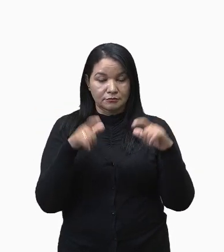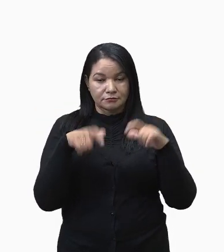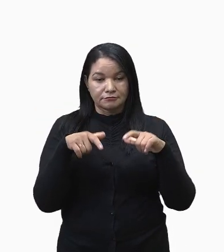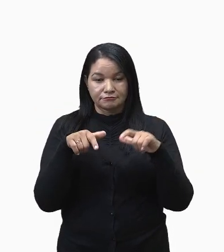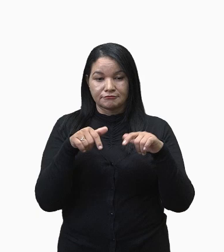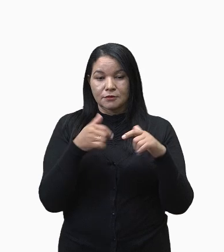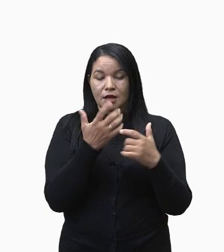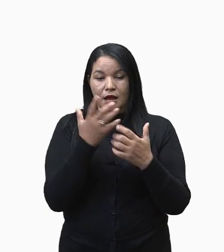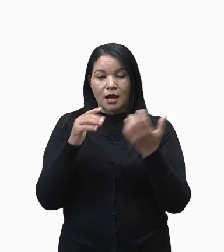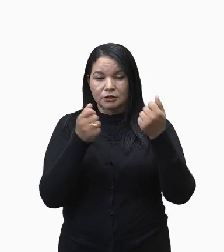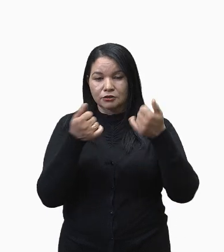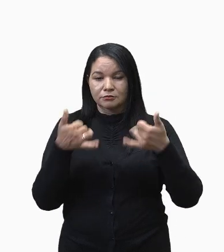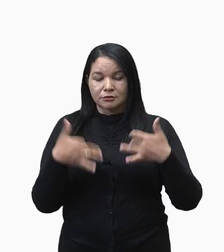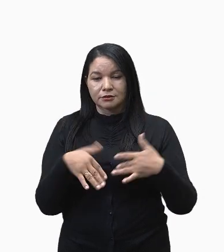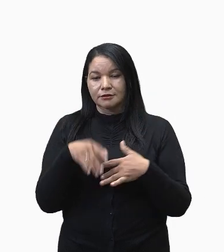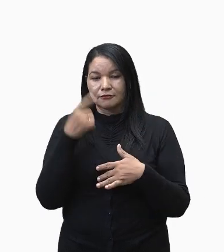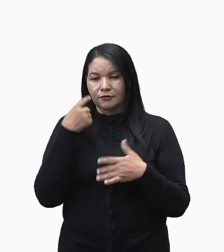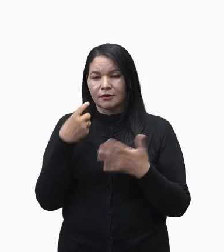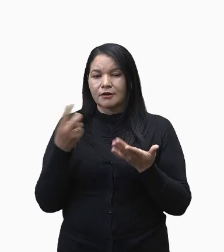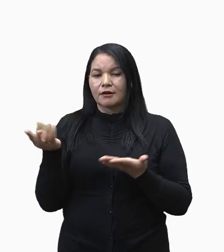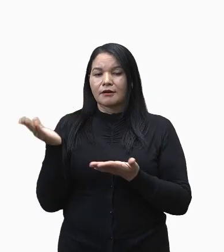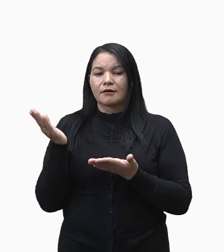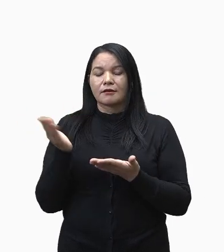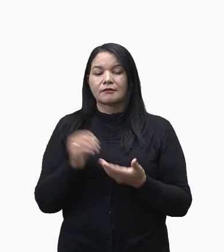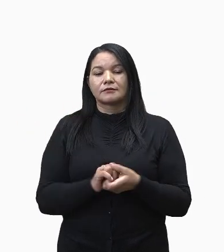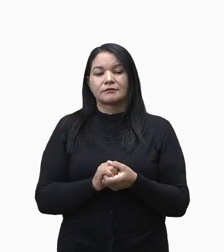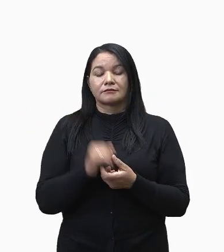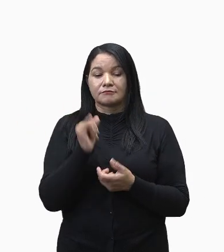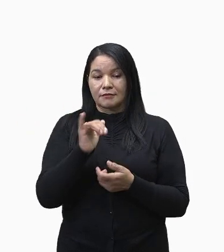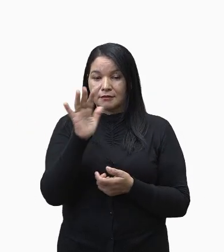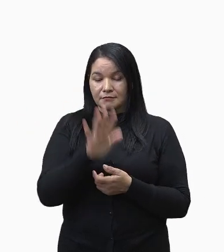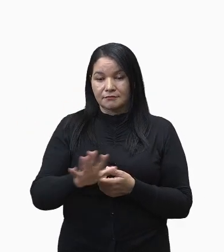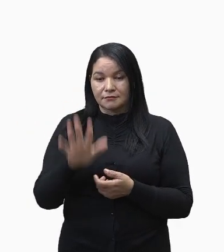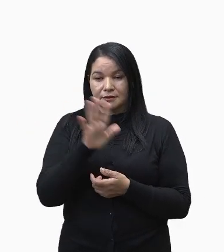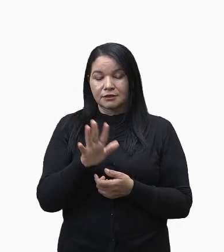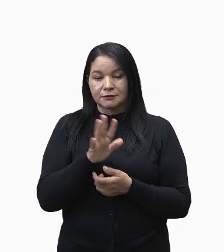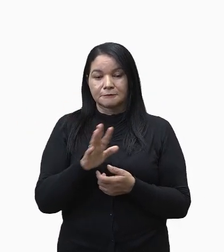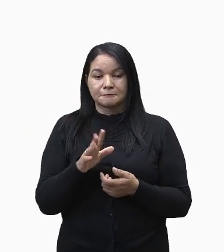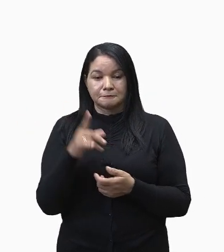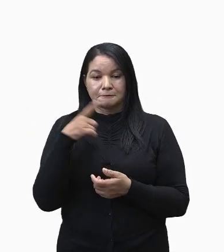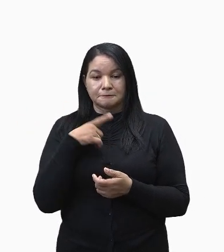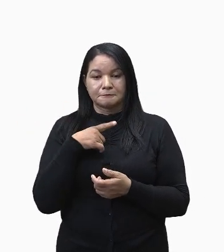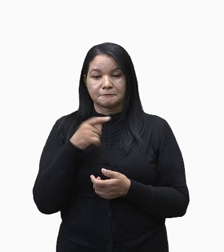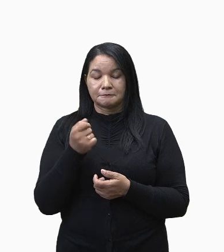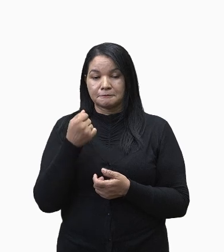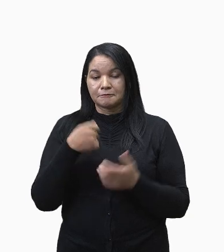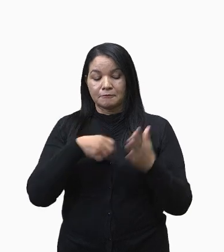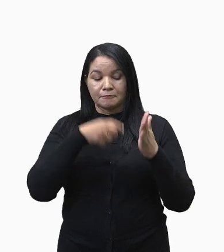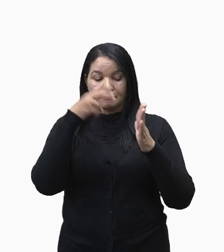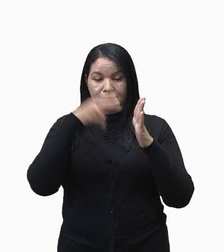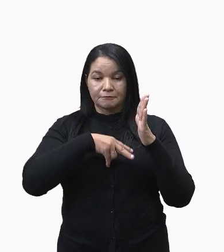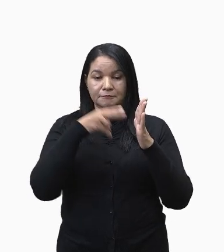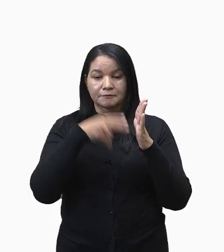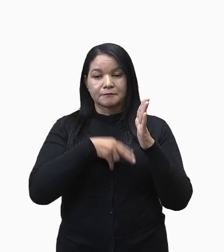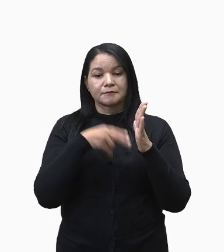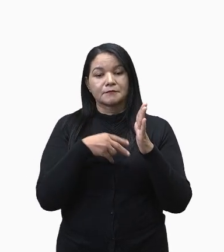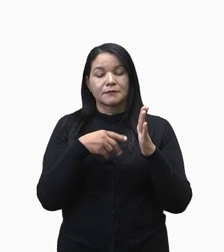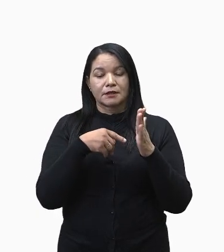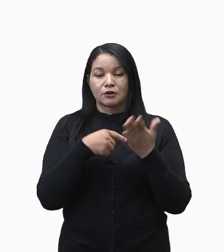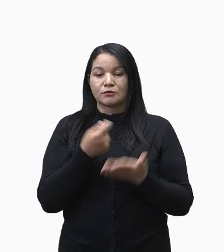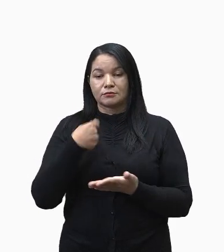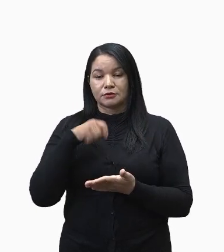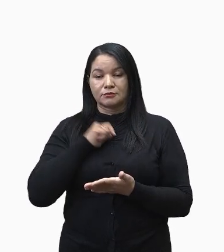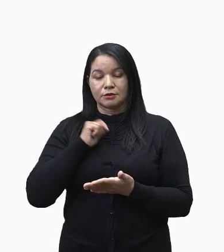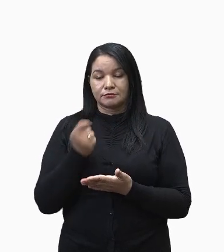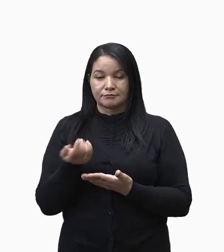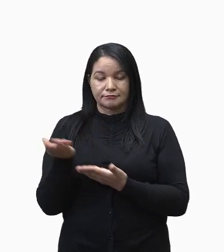se el paisaje, mira, né, el imagen, el paisaje se extiende ante mis ojos como un lienzo